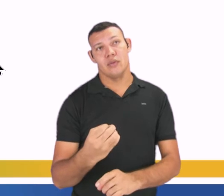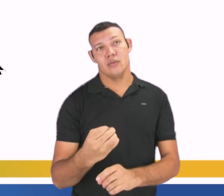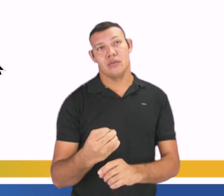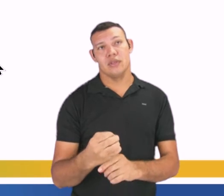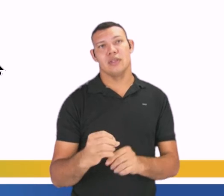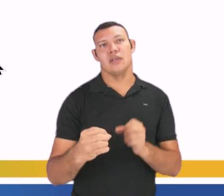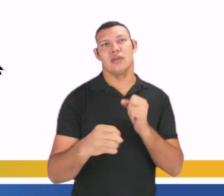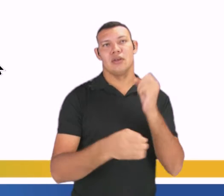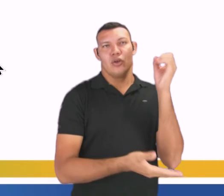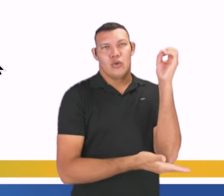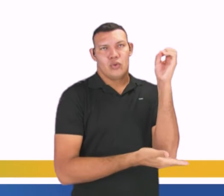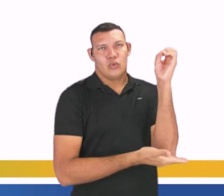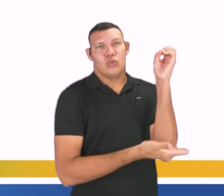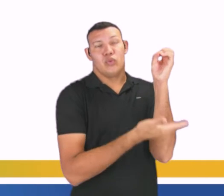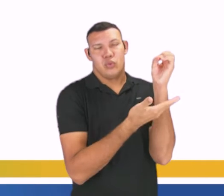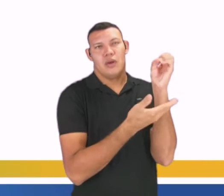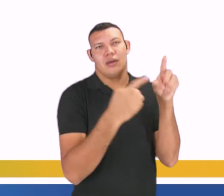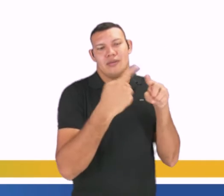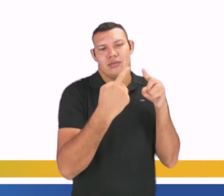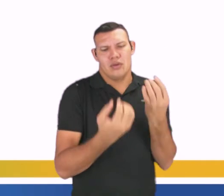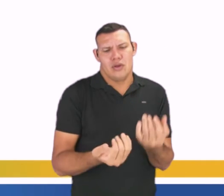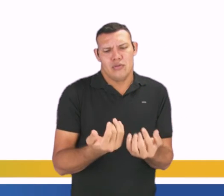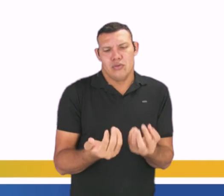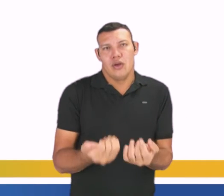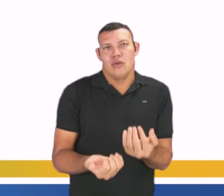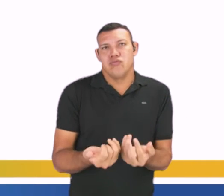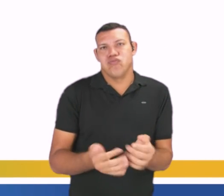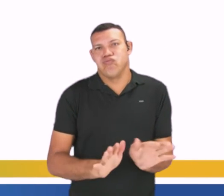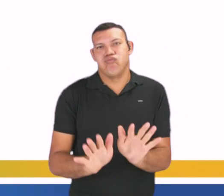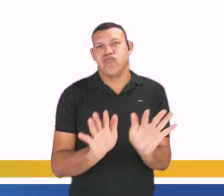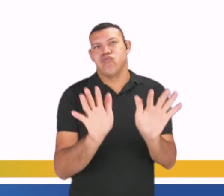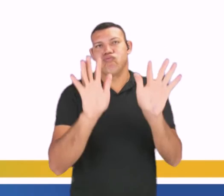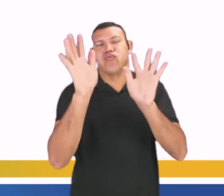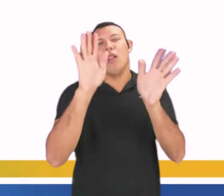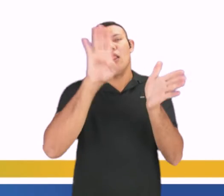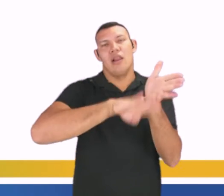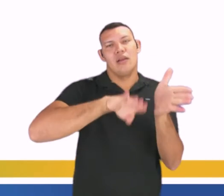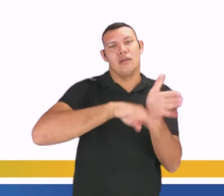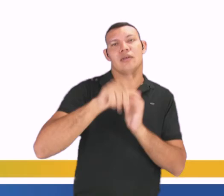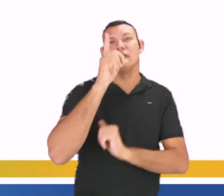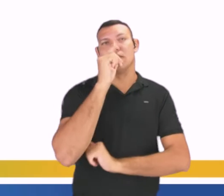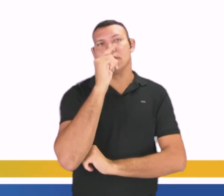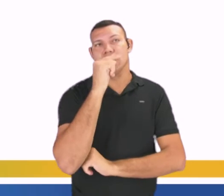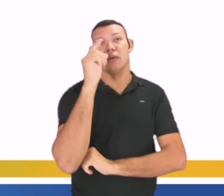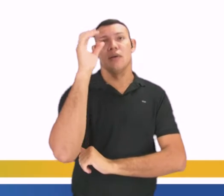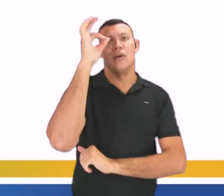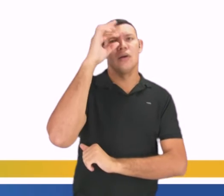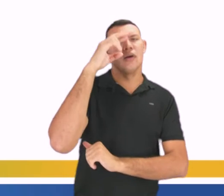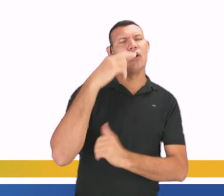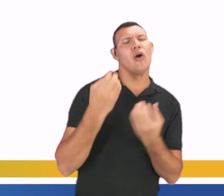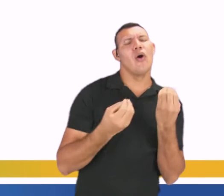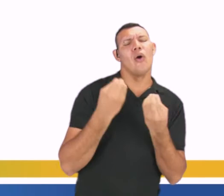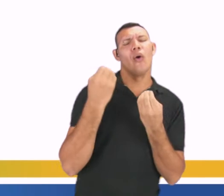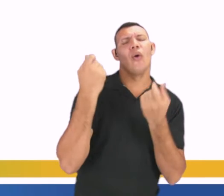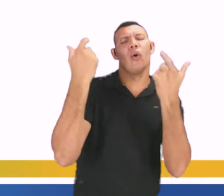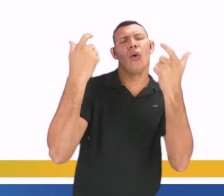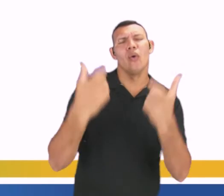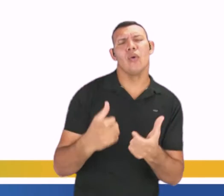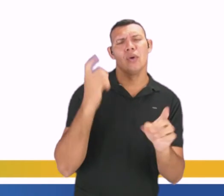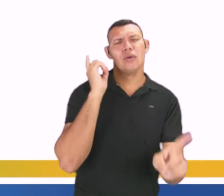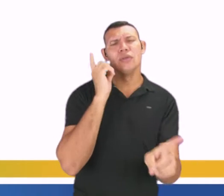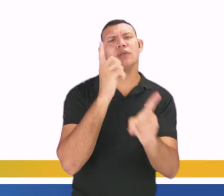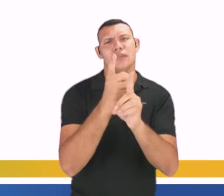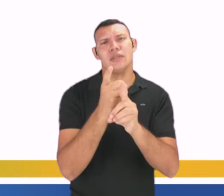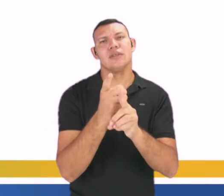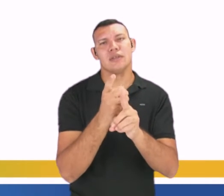liberação. Desidratou, retirou água da reação. Onde é que a gente pode observar isso, professora? Nas reações de